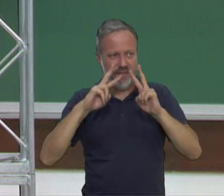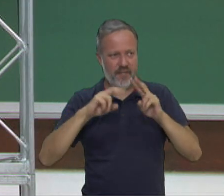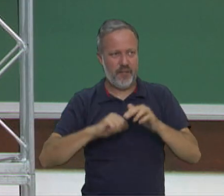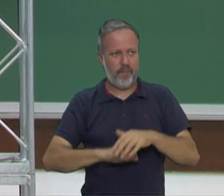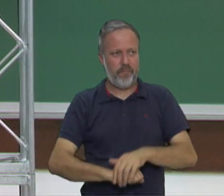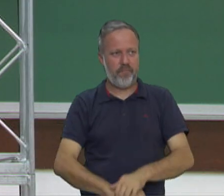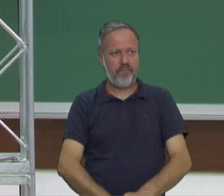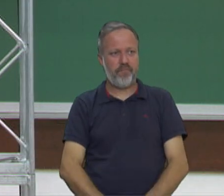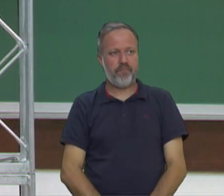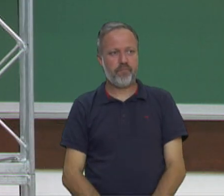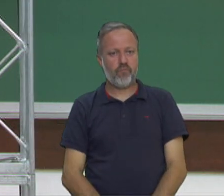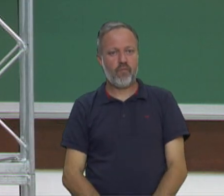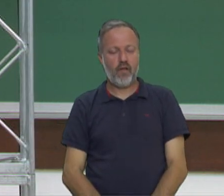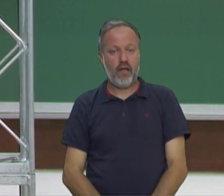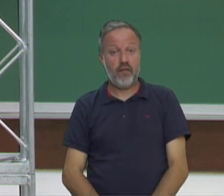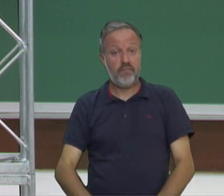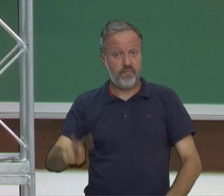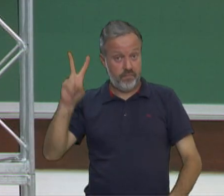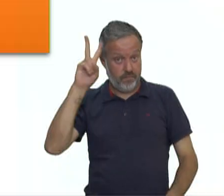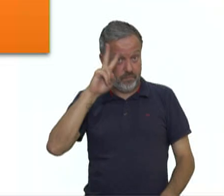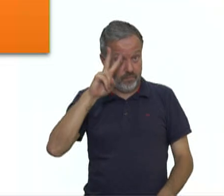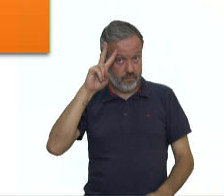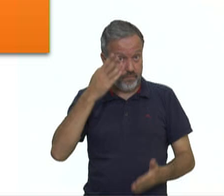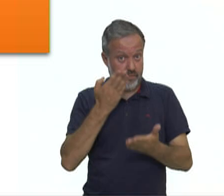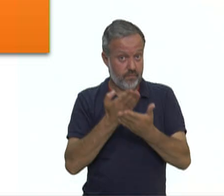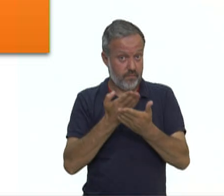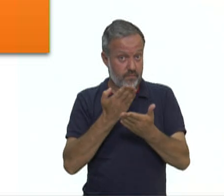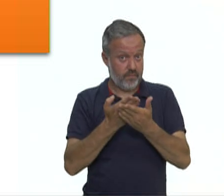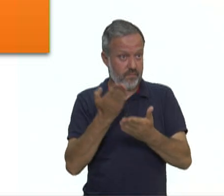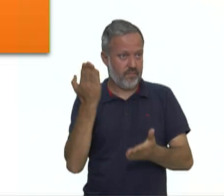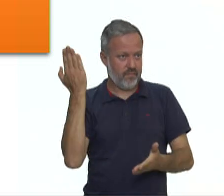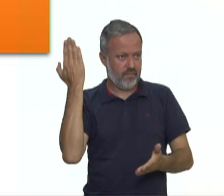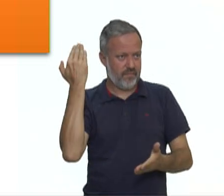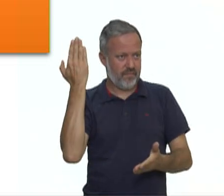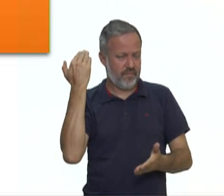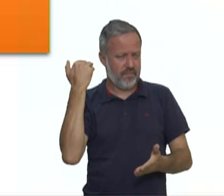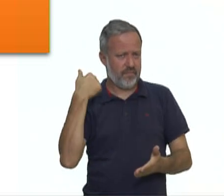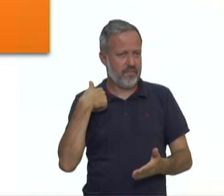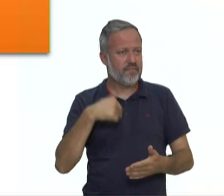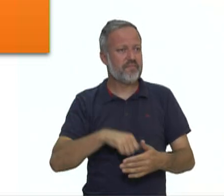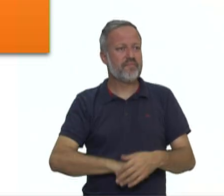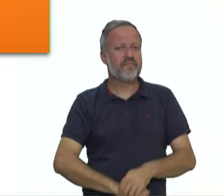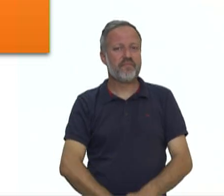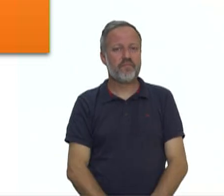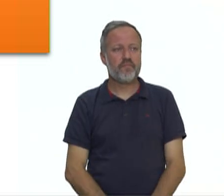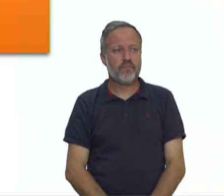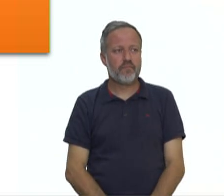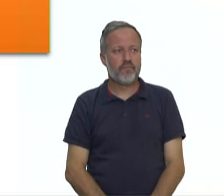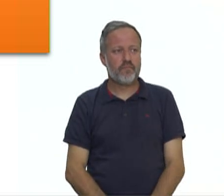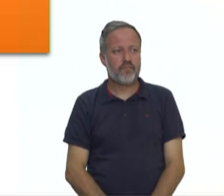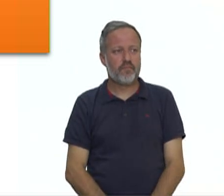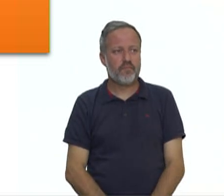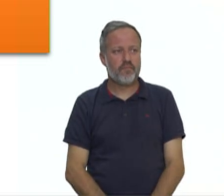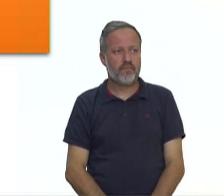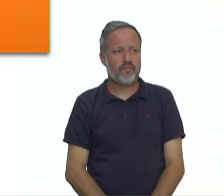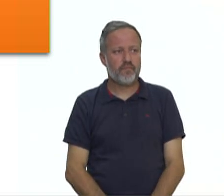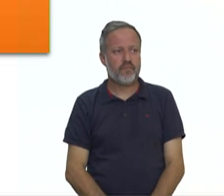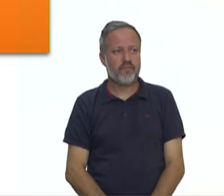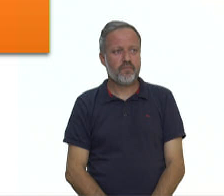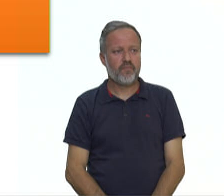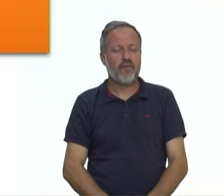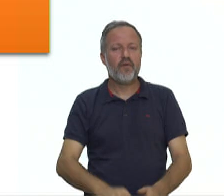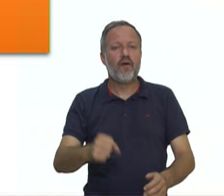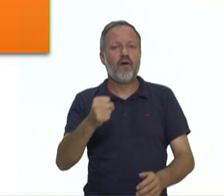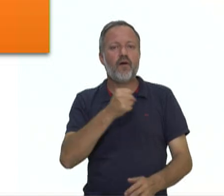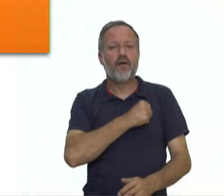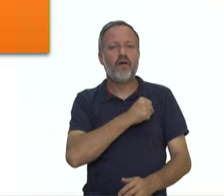pertinho. Lembrando da aula anterior, põe o seu cérebro para funcionar. Número atômico Z